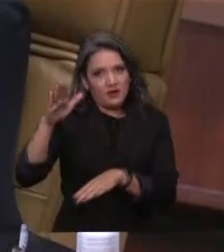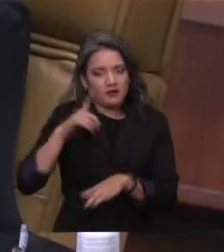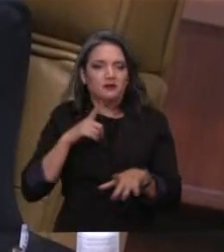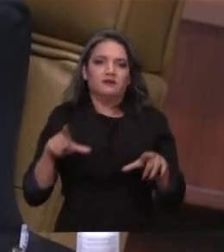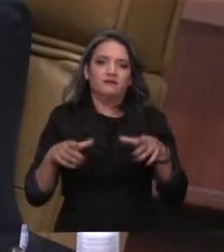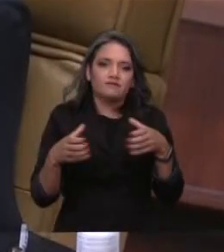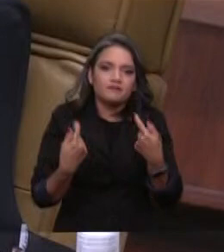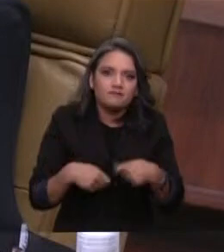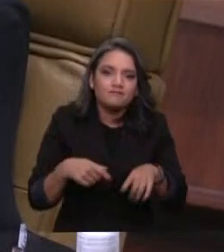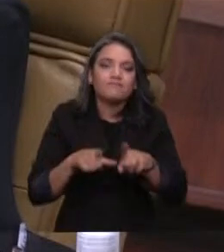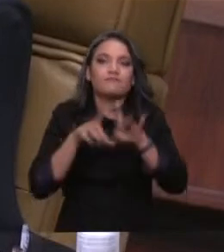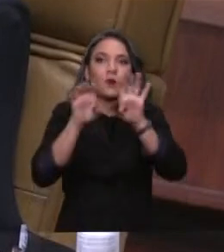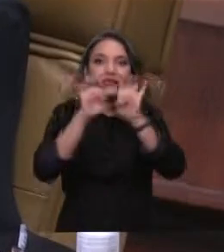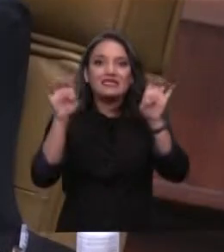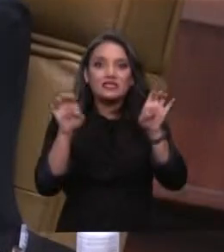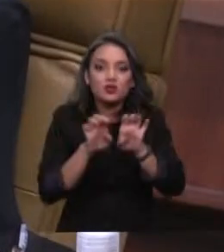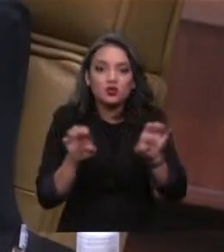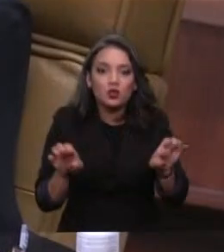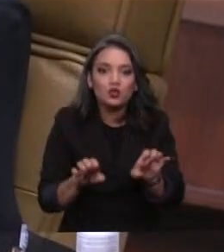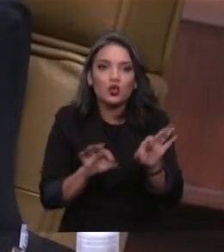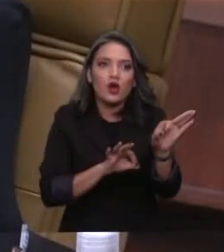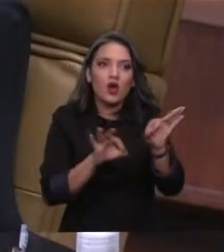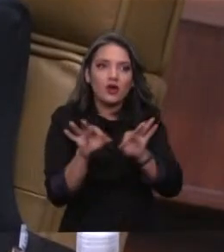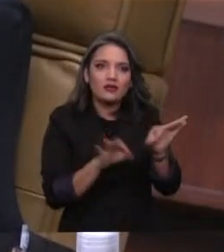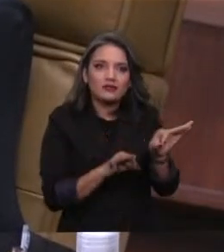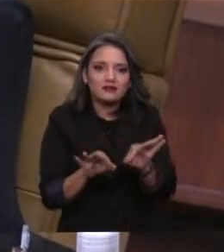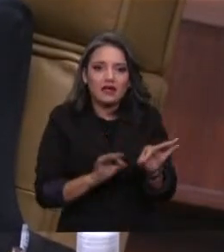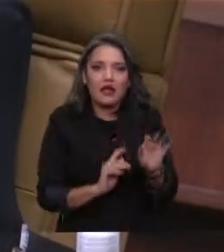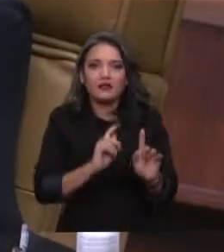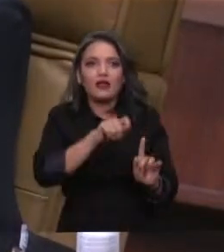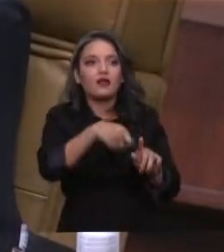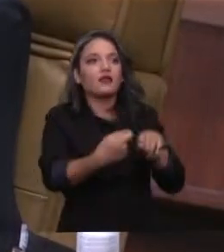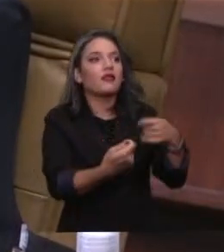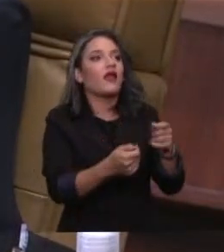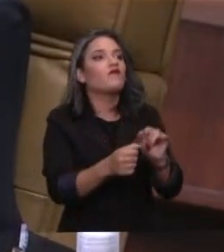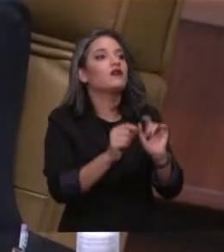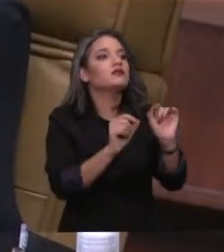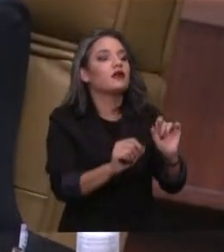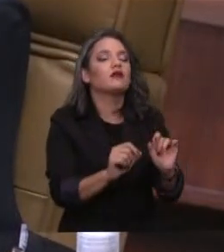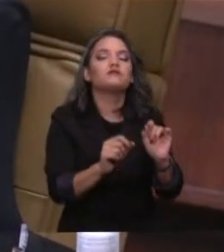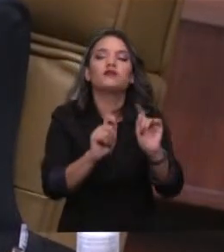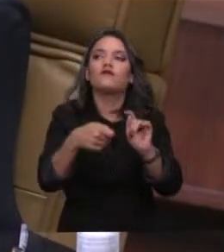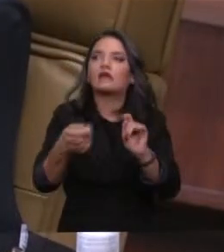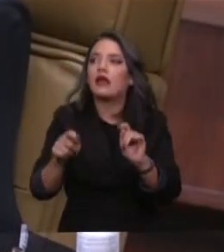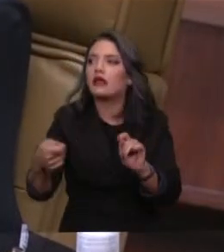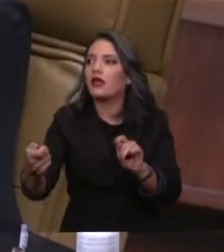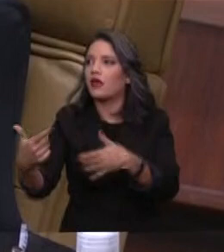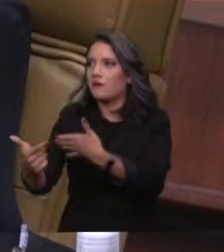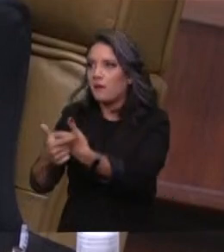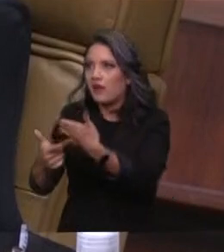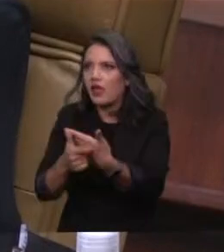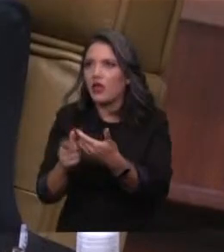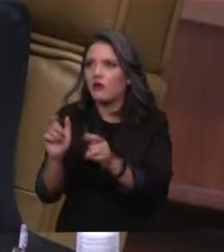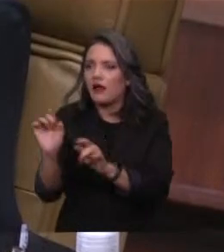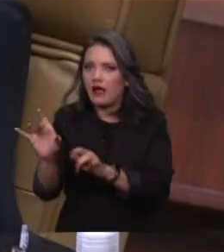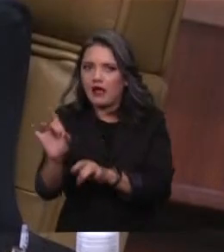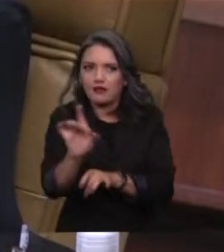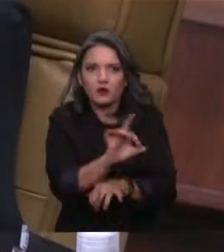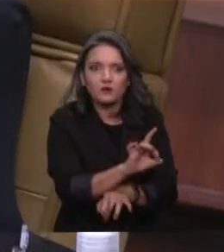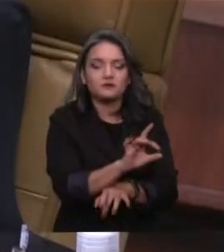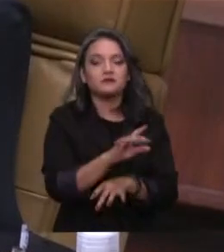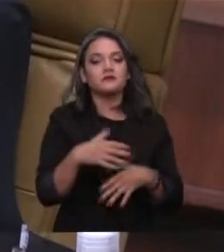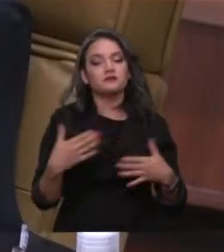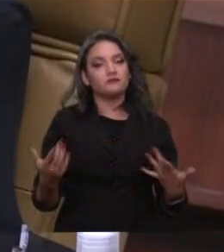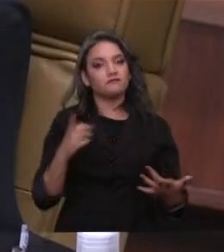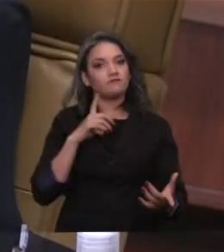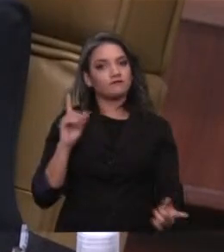sequência, estruturalmente ordenada, caracterizada pela divisão de tarefas, ainda que informalmente,